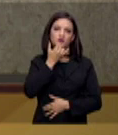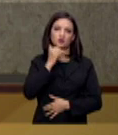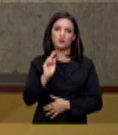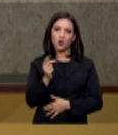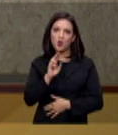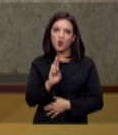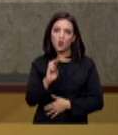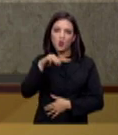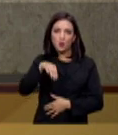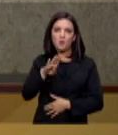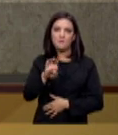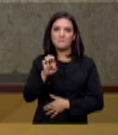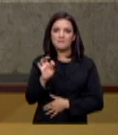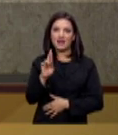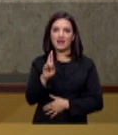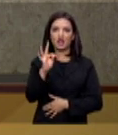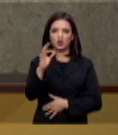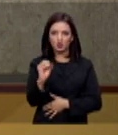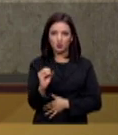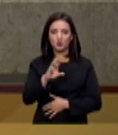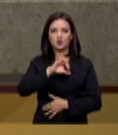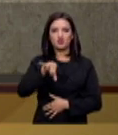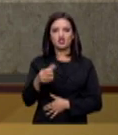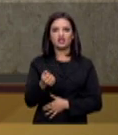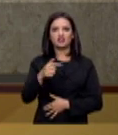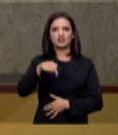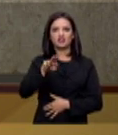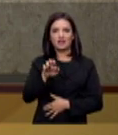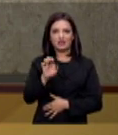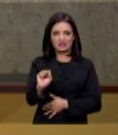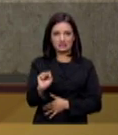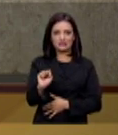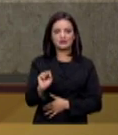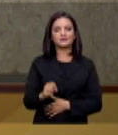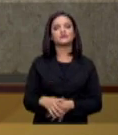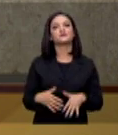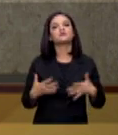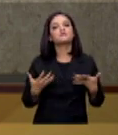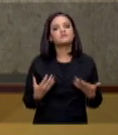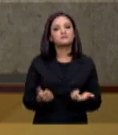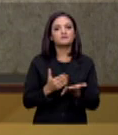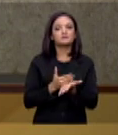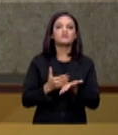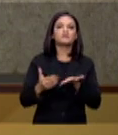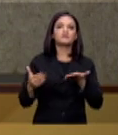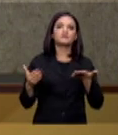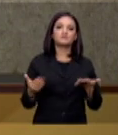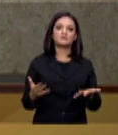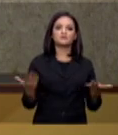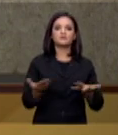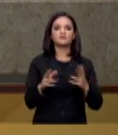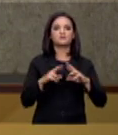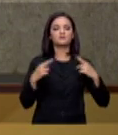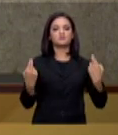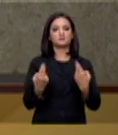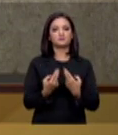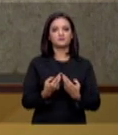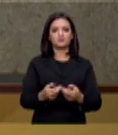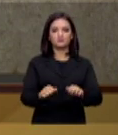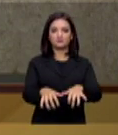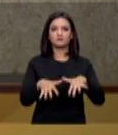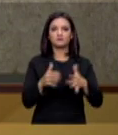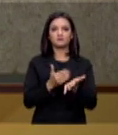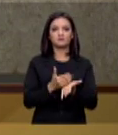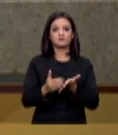dar início à abertura da 18ª sessão ordinária do plenário do Supremo Tribunal Federal. Iniciaremos